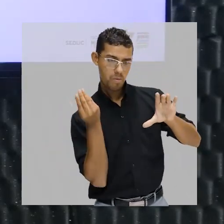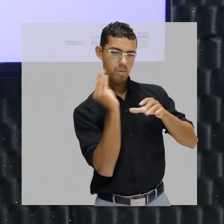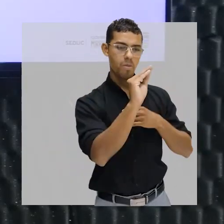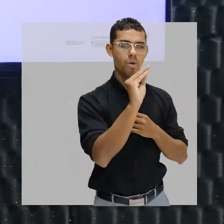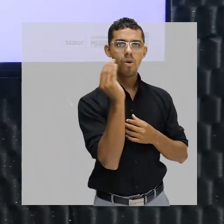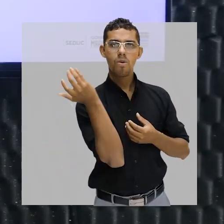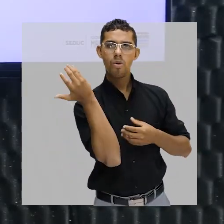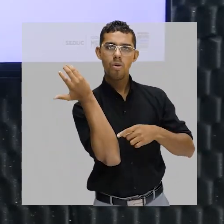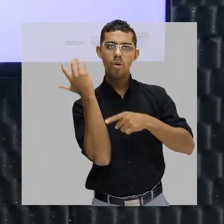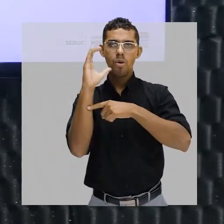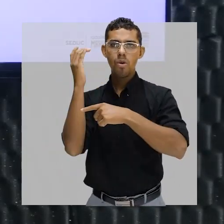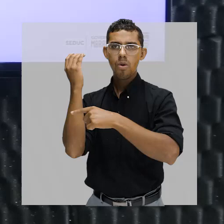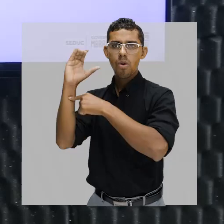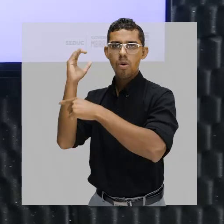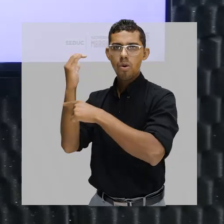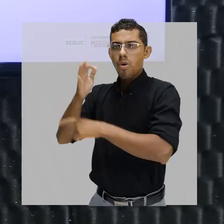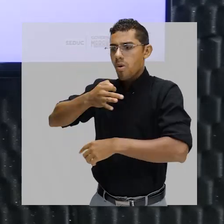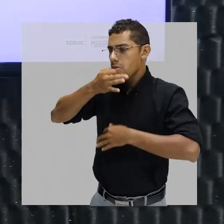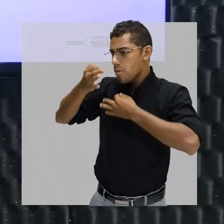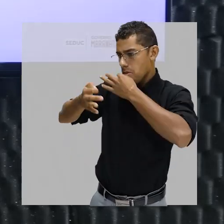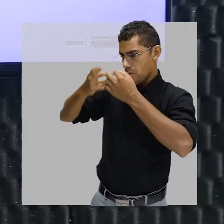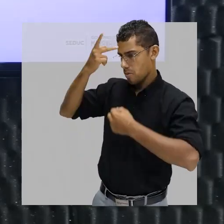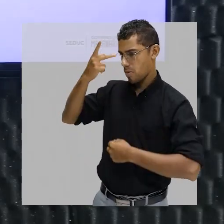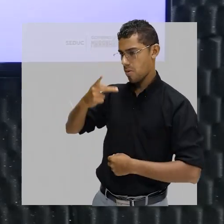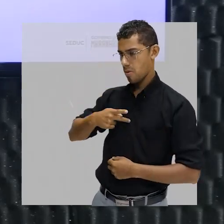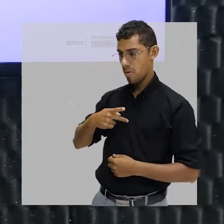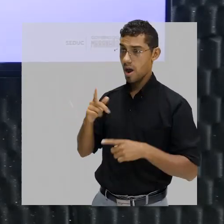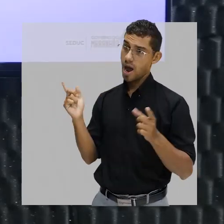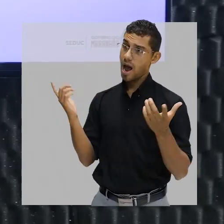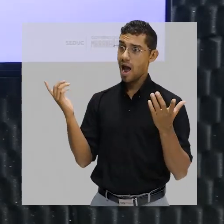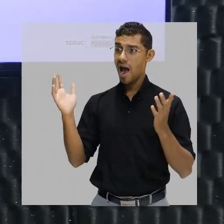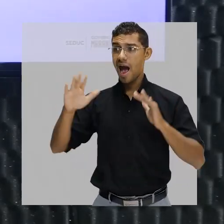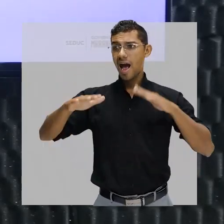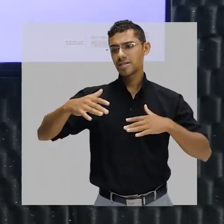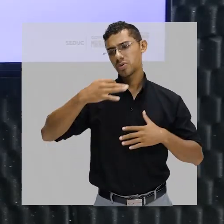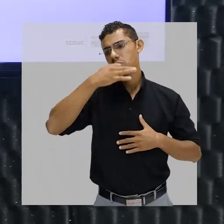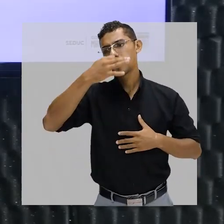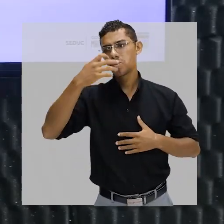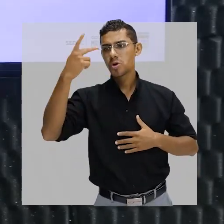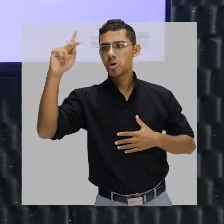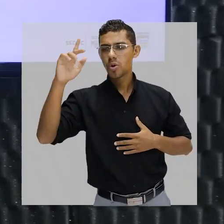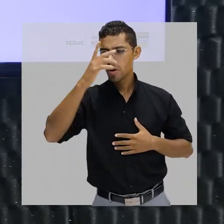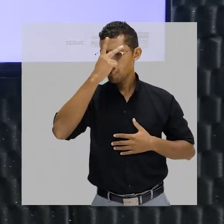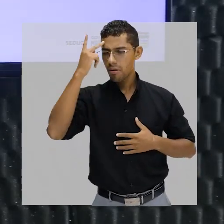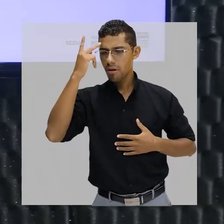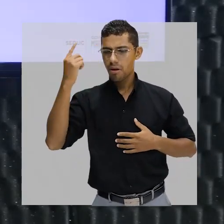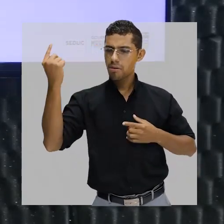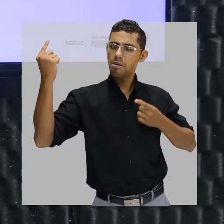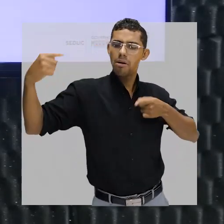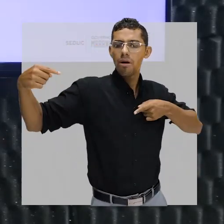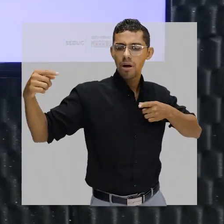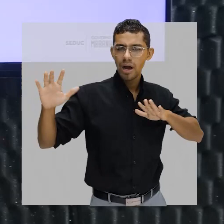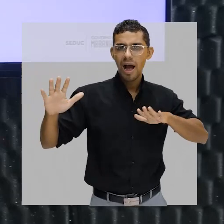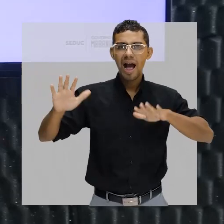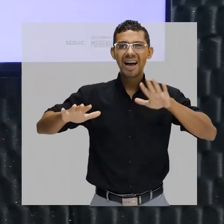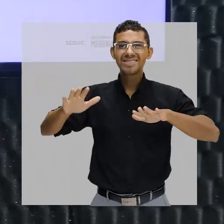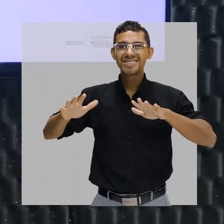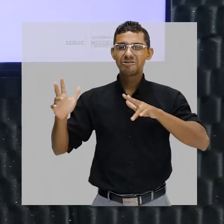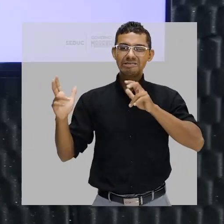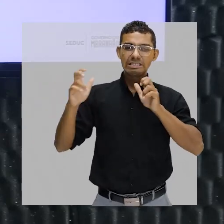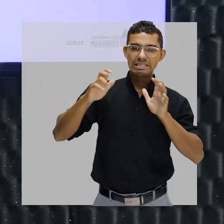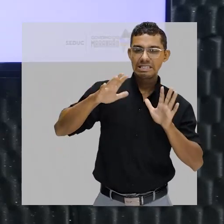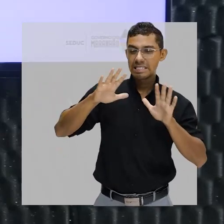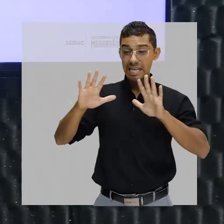Discorda da opinião de outra pessoa, às vezes tem até conflitos. É um tema muito interessante porque